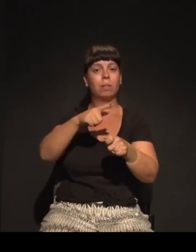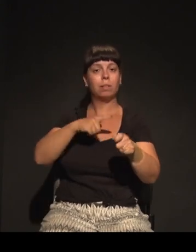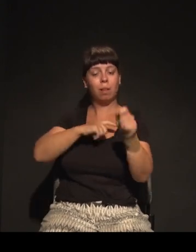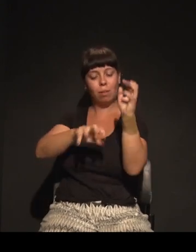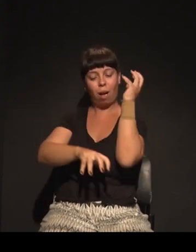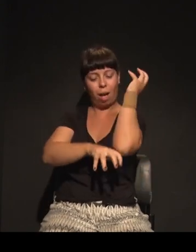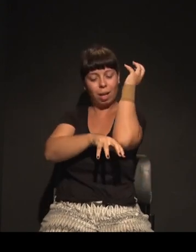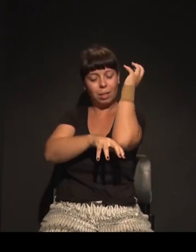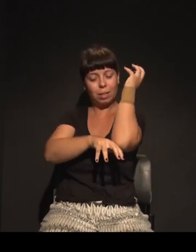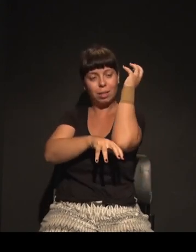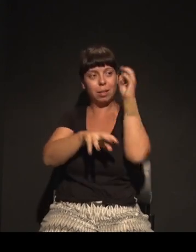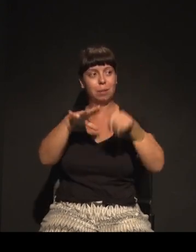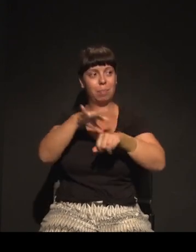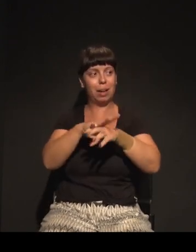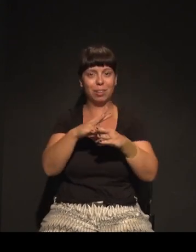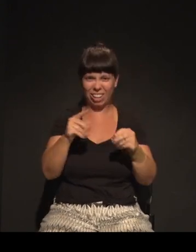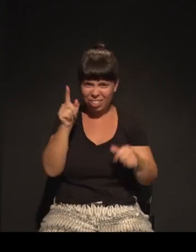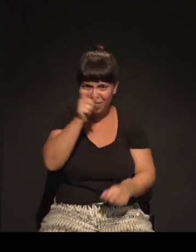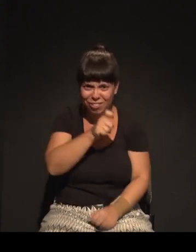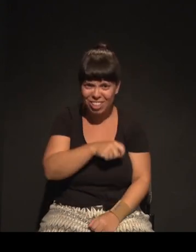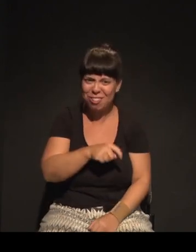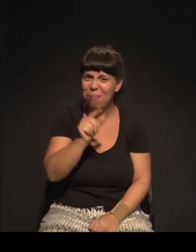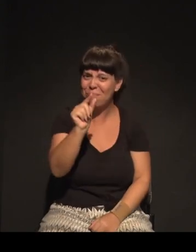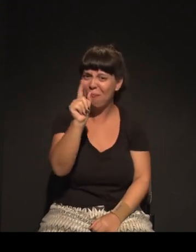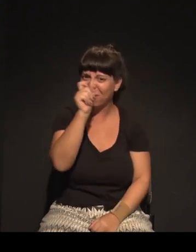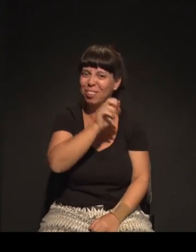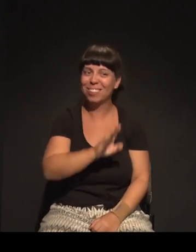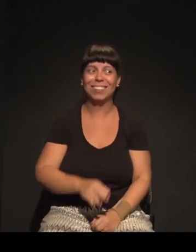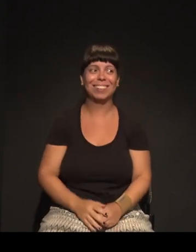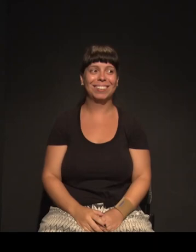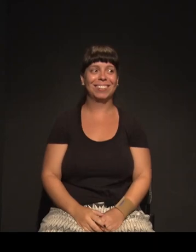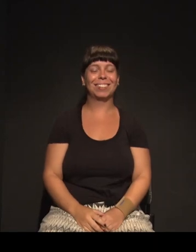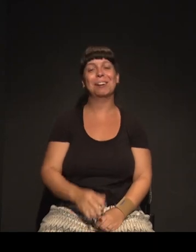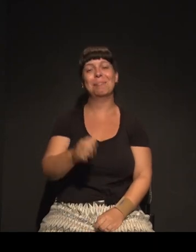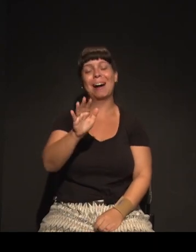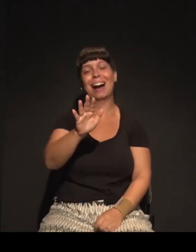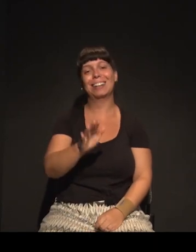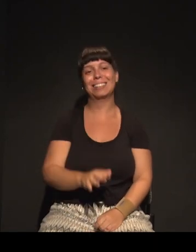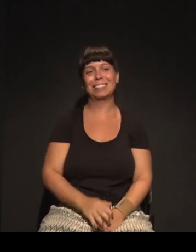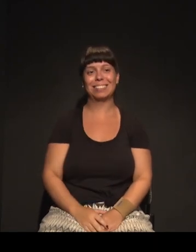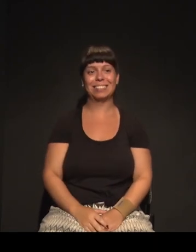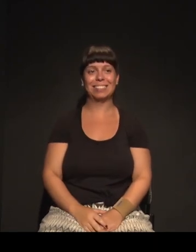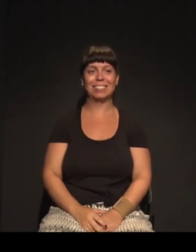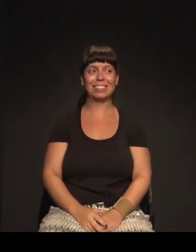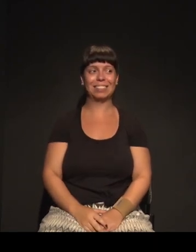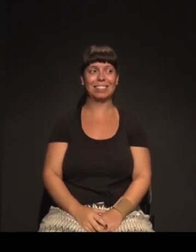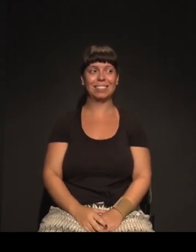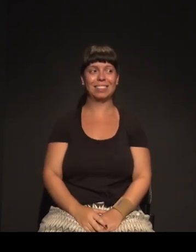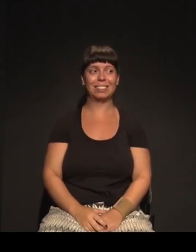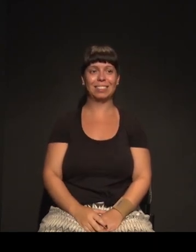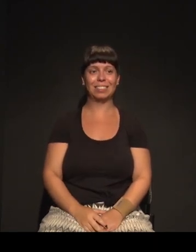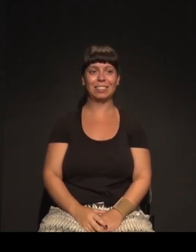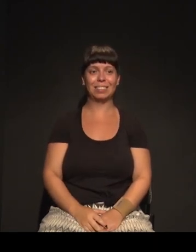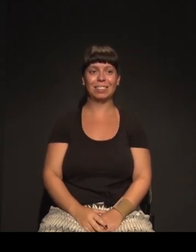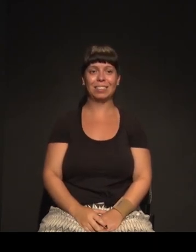difícil é decidir um pouco né mas assim é natural ele é obrigado nishtawn